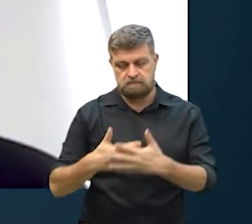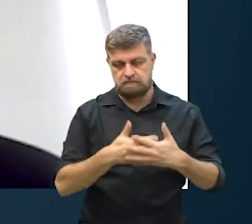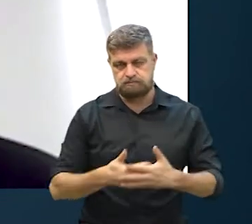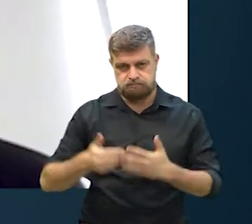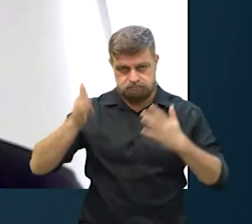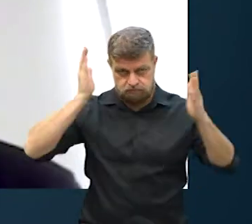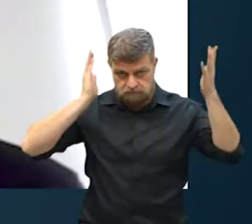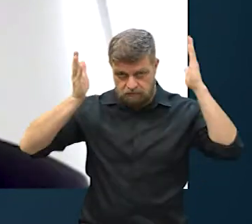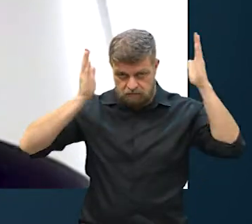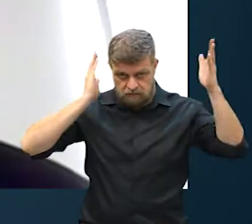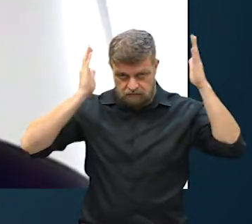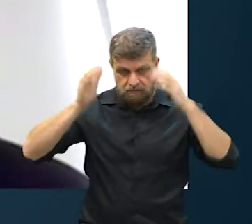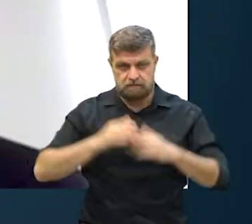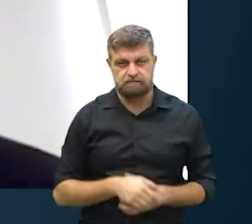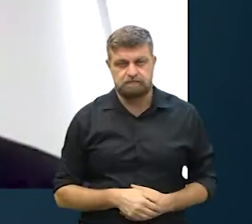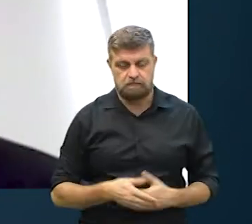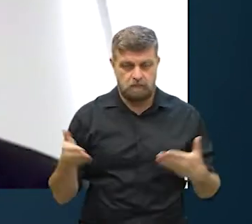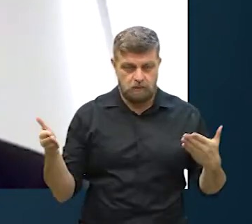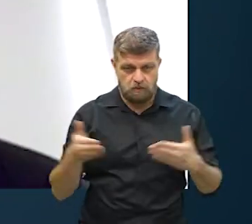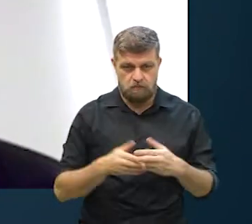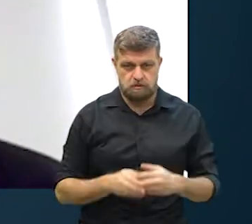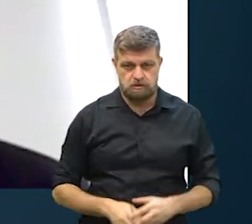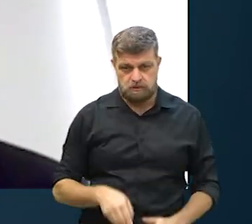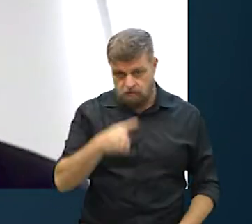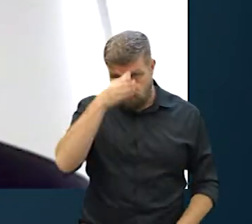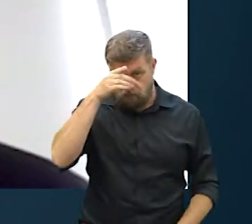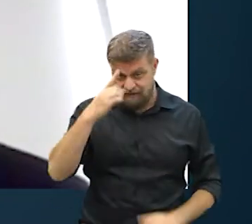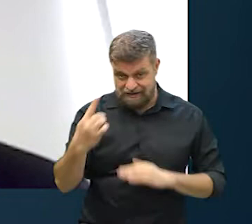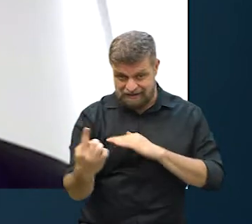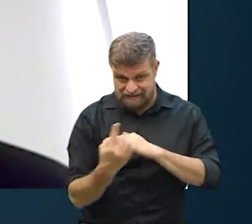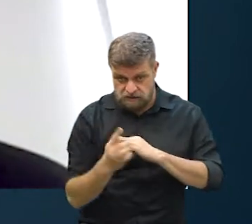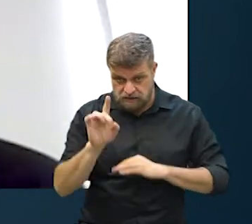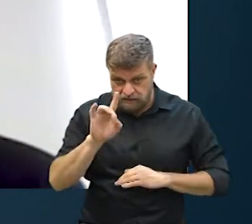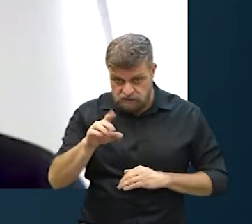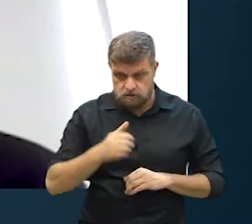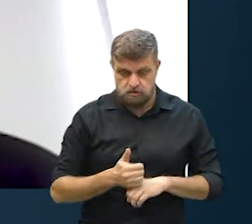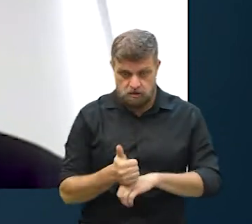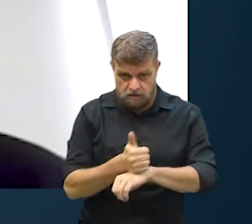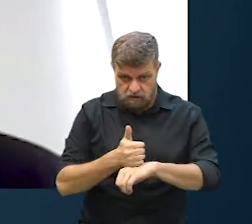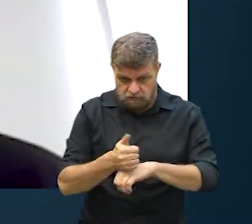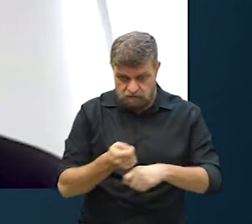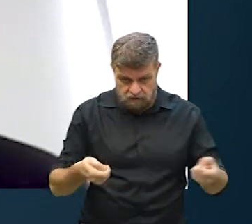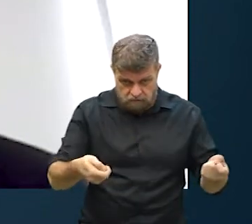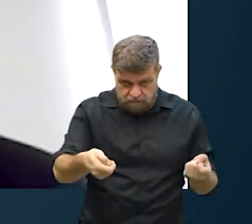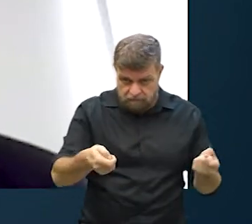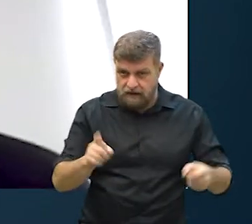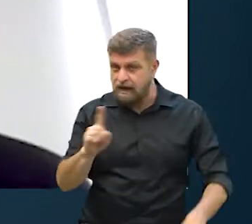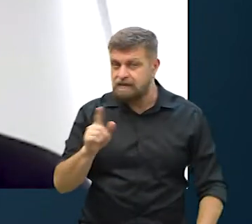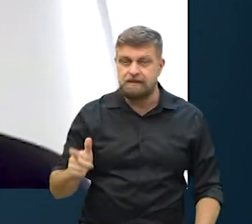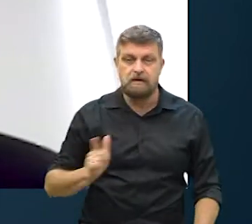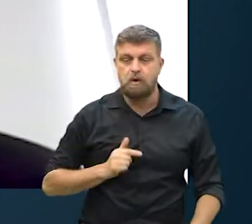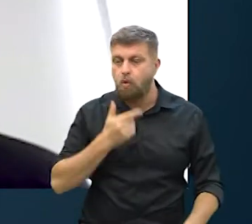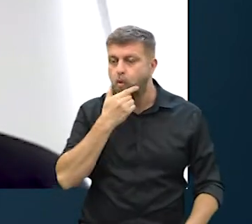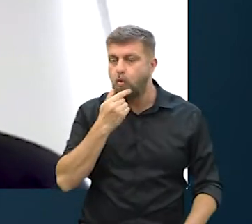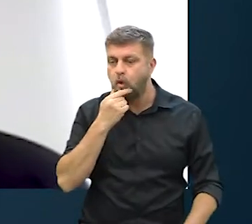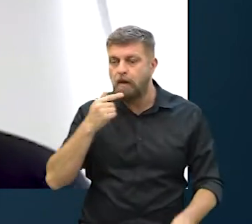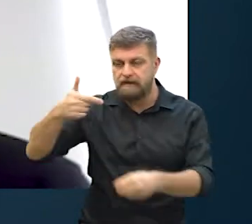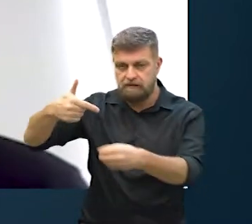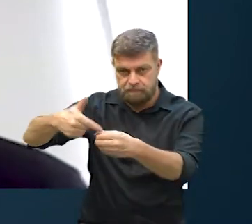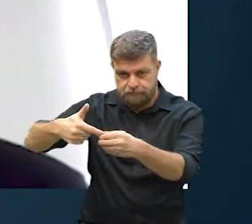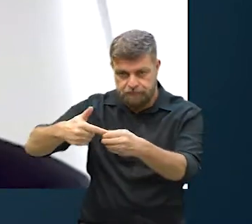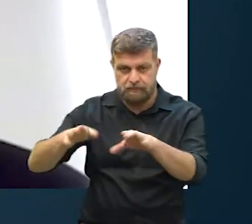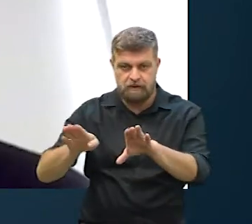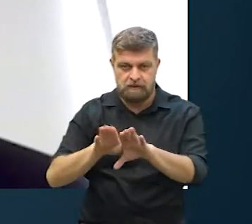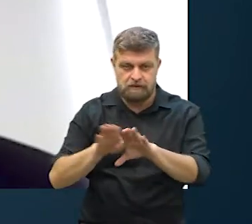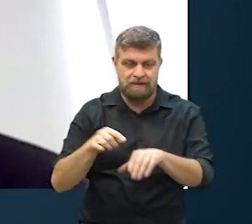e profissionais desse mundo também. Hoje o nosso cliente ele não é só o caminhoneiro, mas o frentista, o funcionário da conveniência,